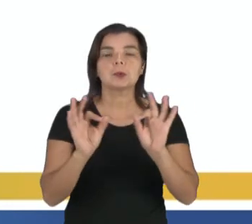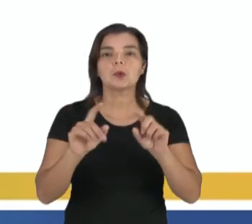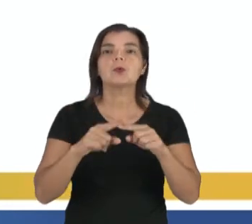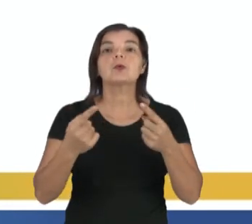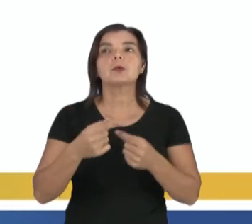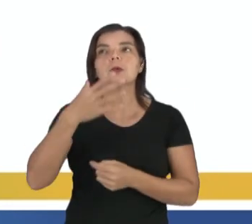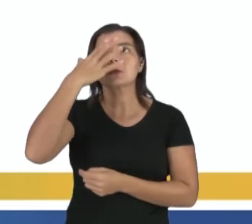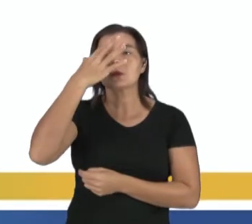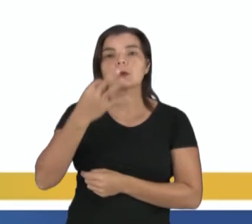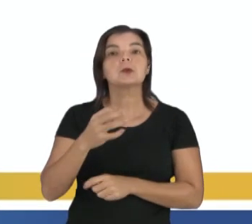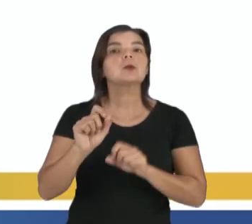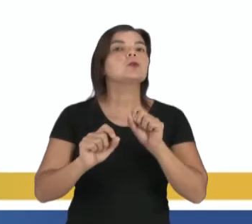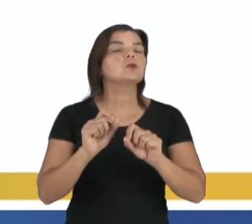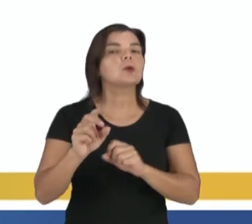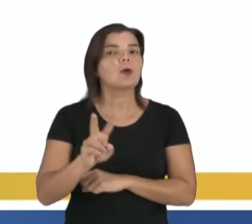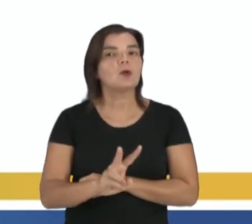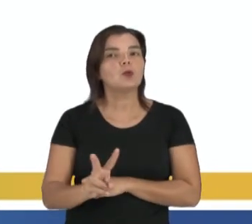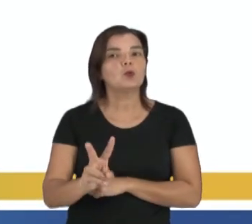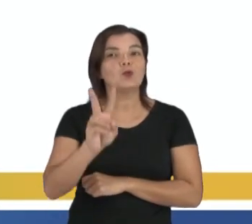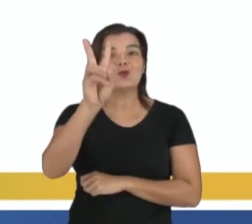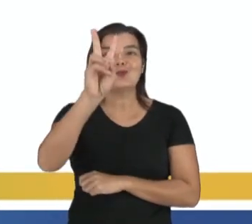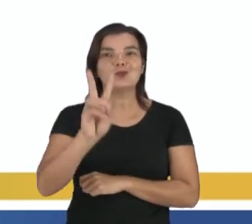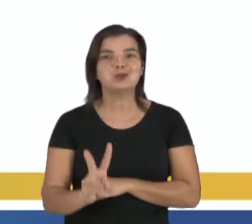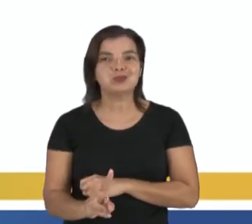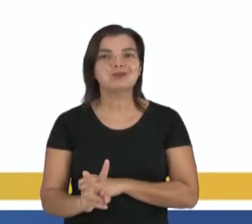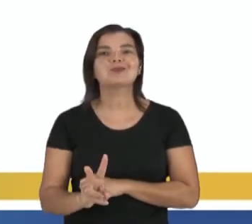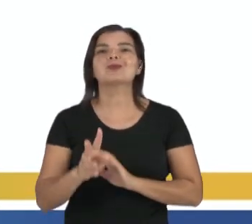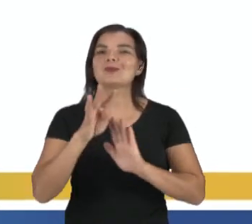com certeza desvaloriza o